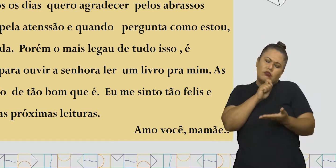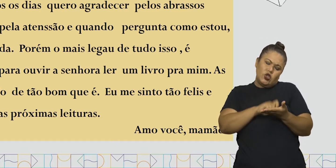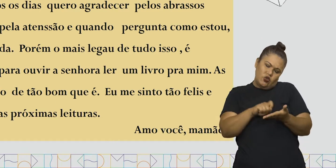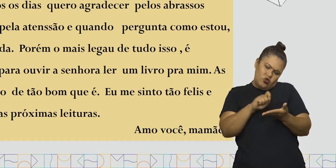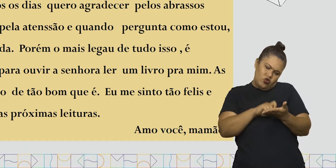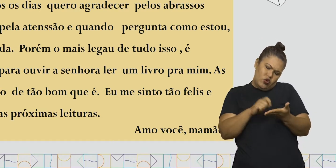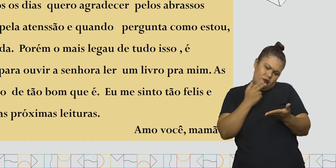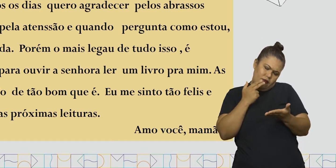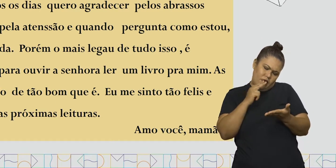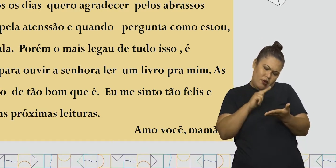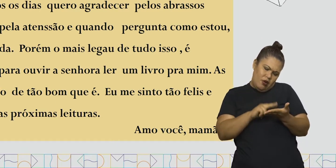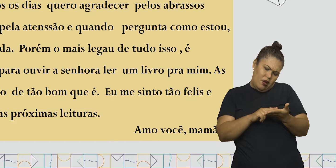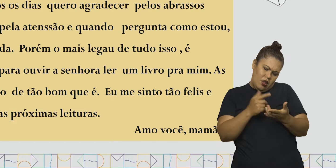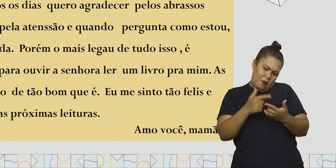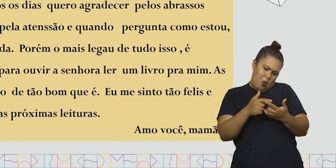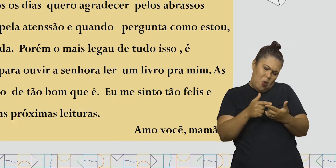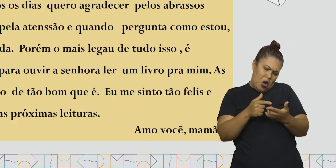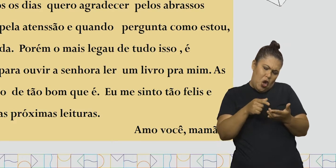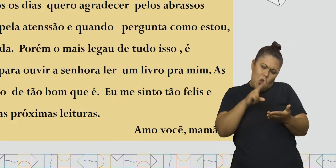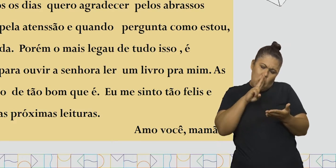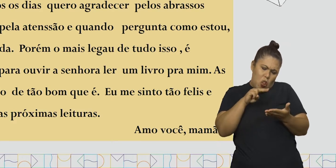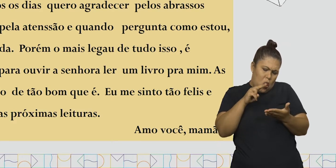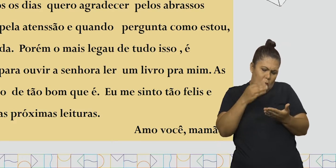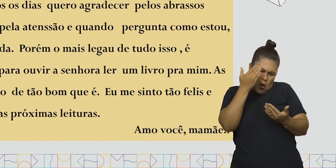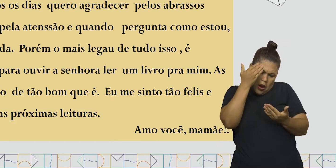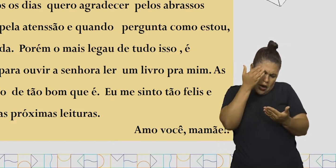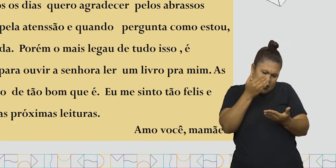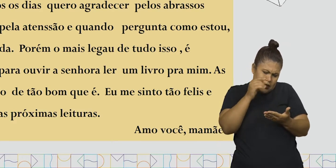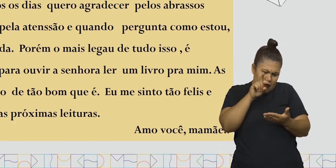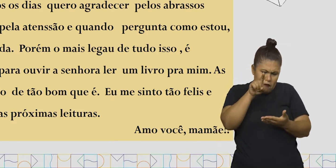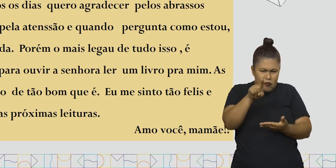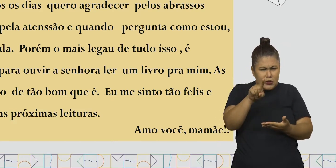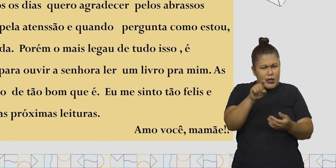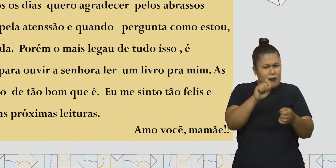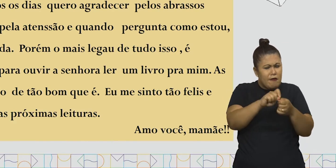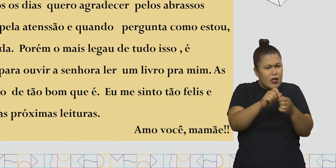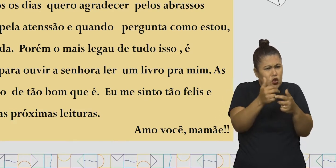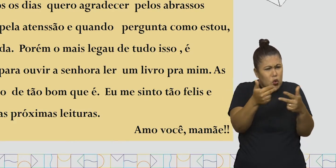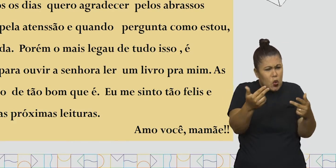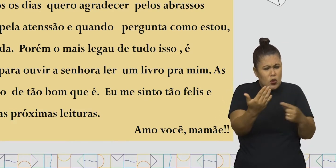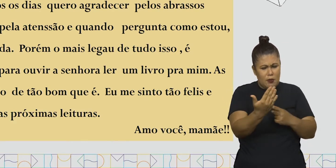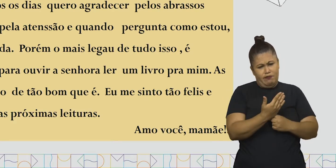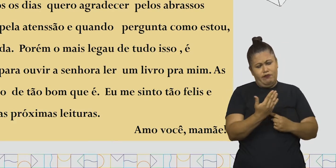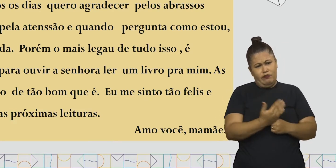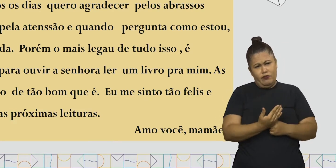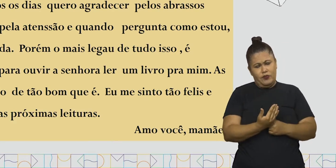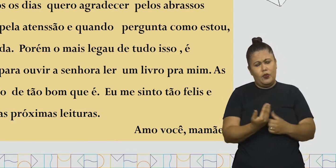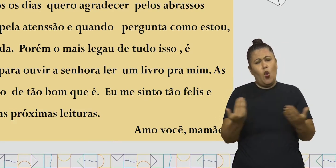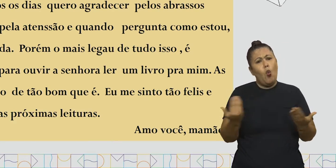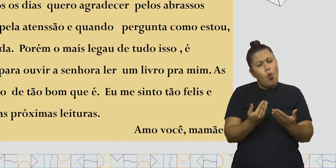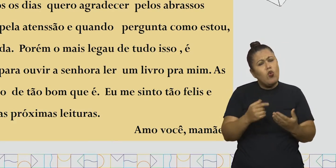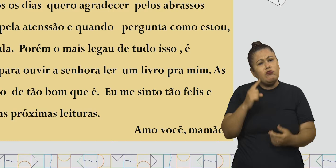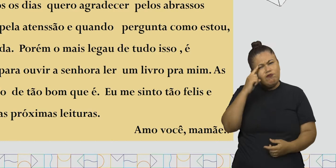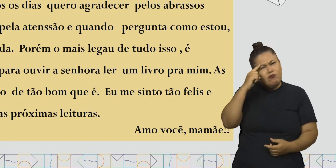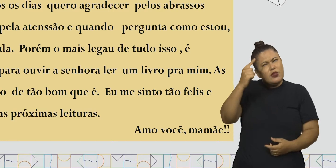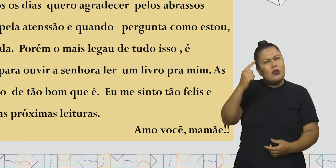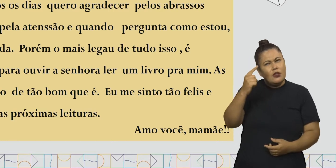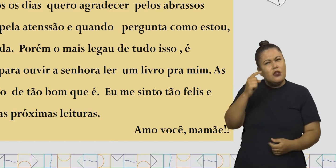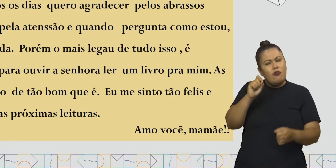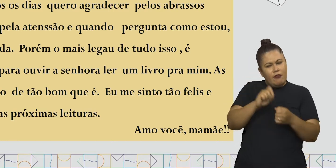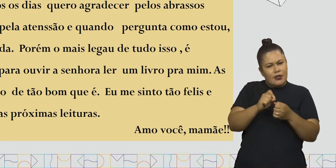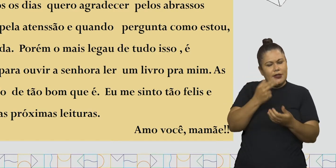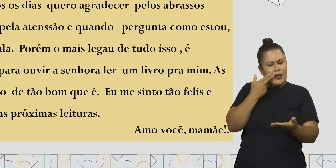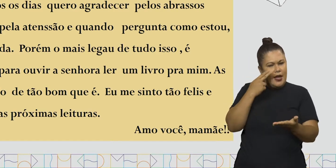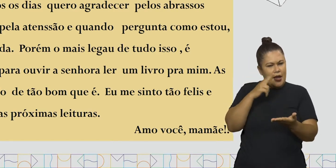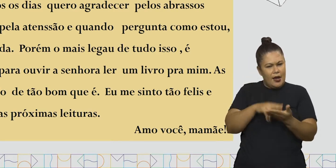carta, pois nunca agradeci por tudo que a senhora faz por mim. E hoje decidi fazer isso.